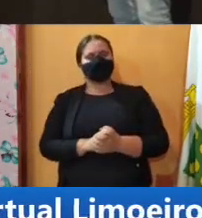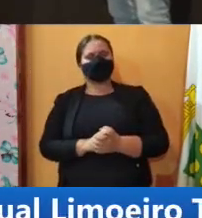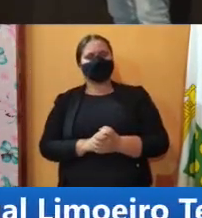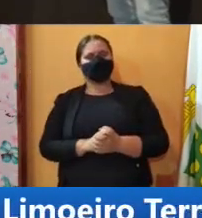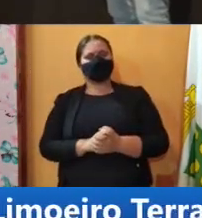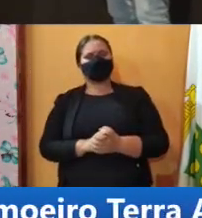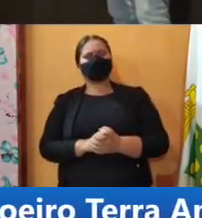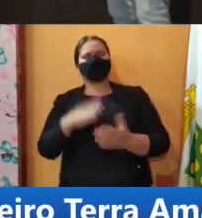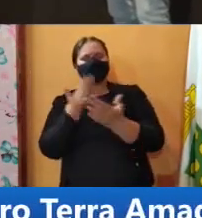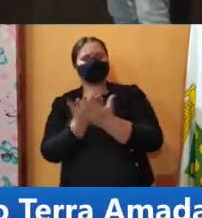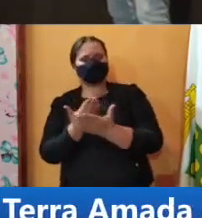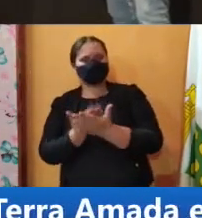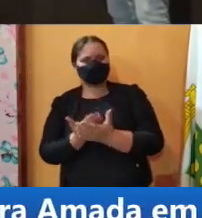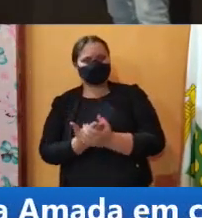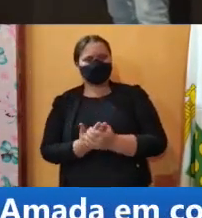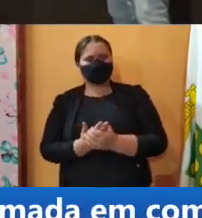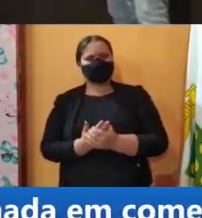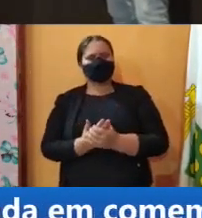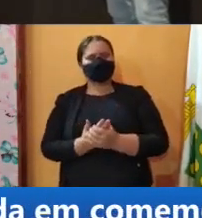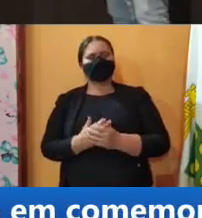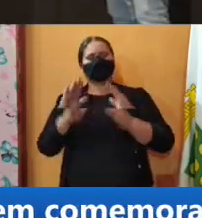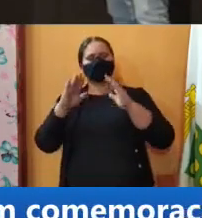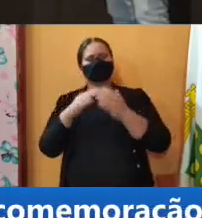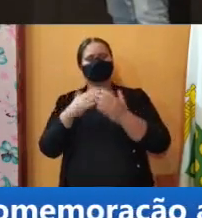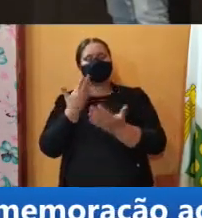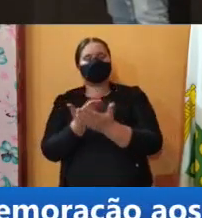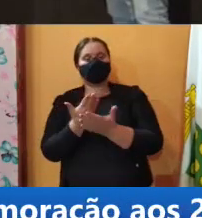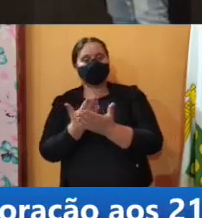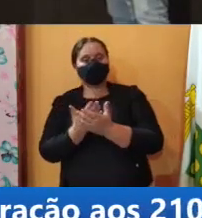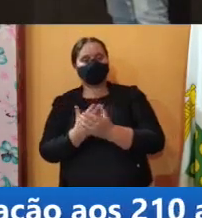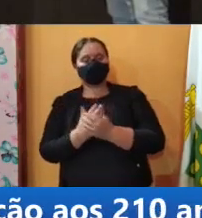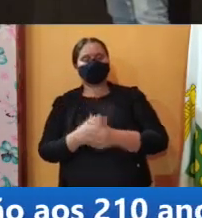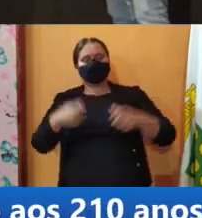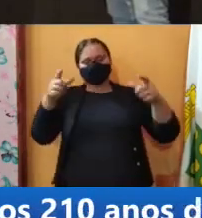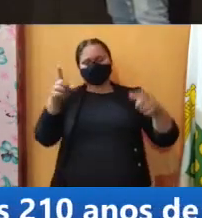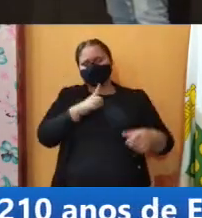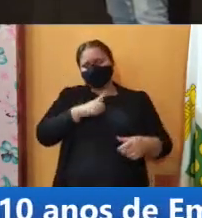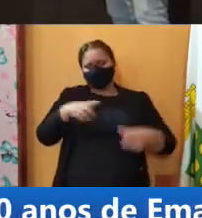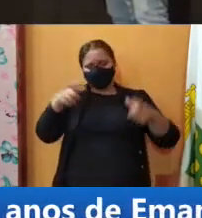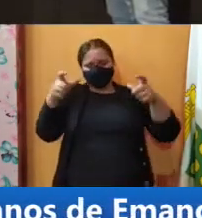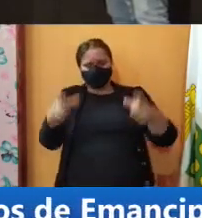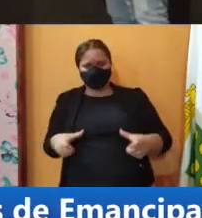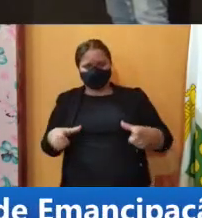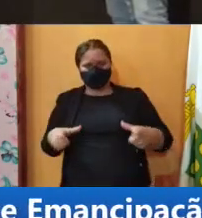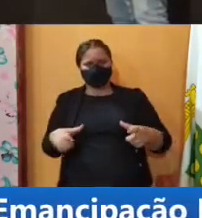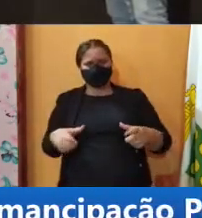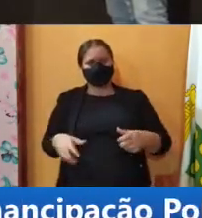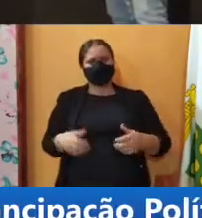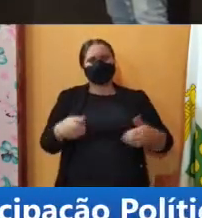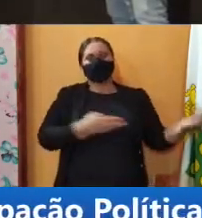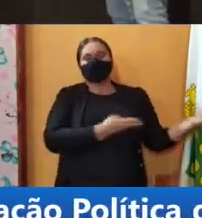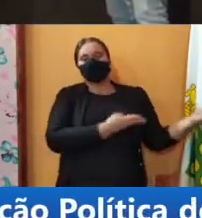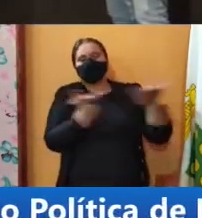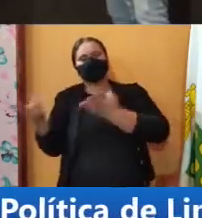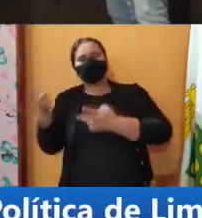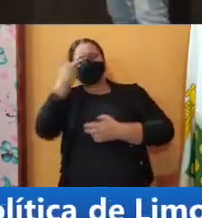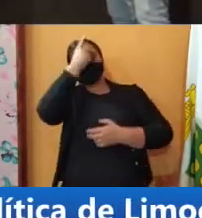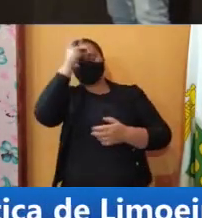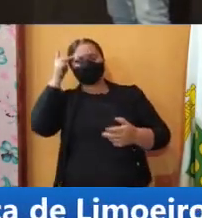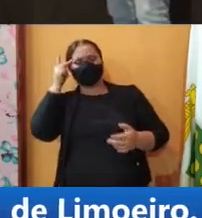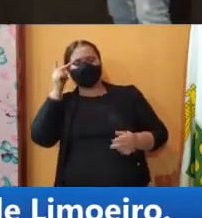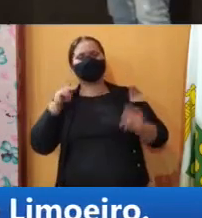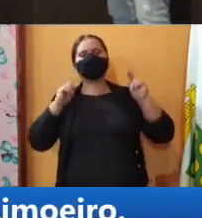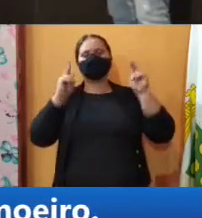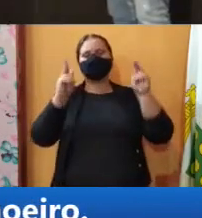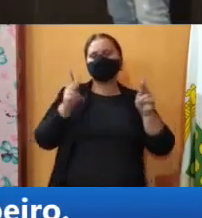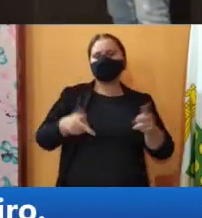com toda essa aura, acontecer lá. Nós temos um espaço, eu convoco todos e convido a todos para tudo que está